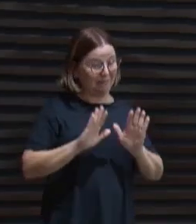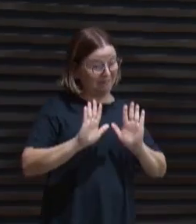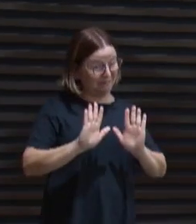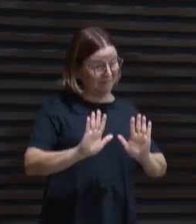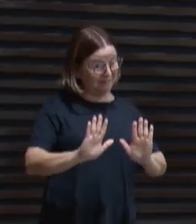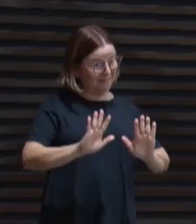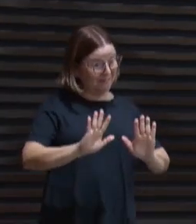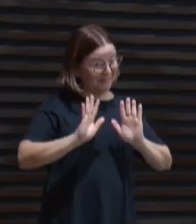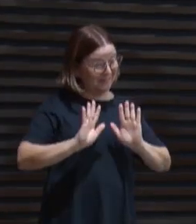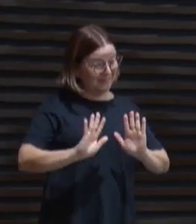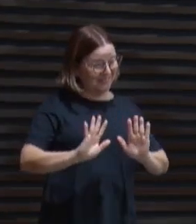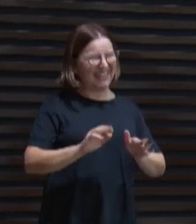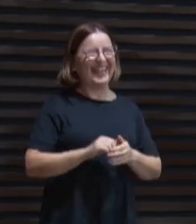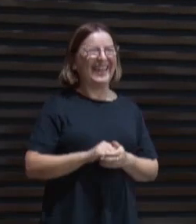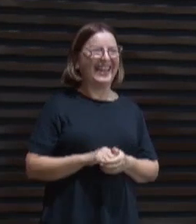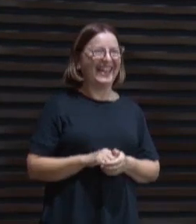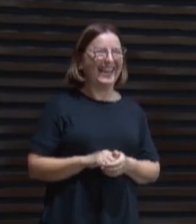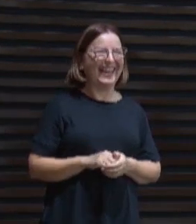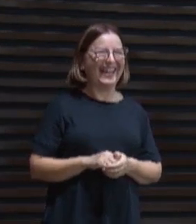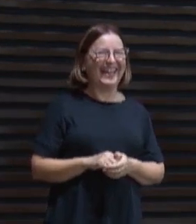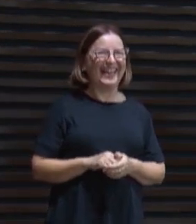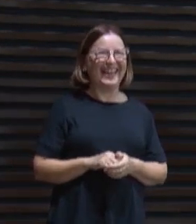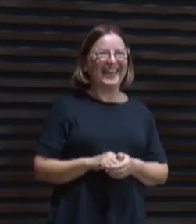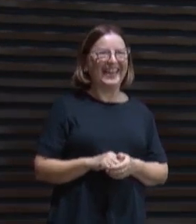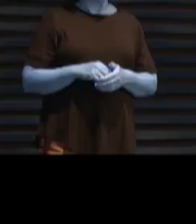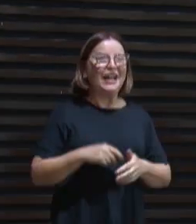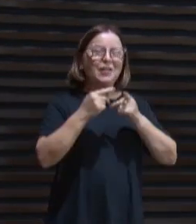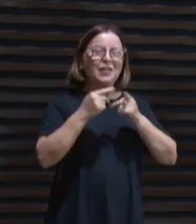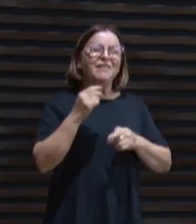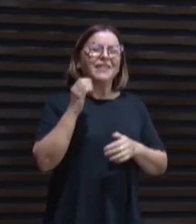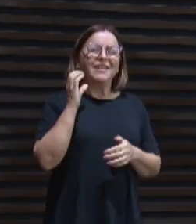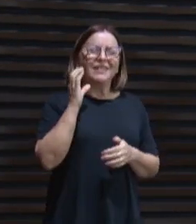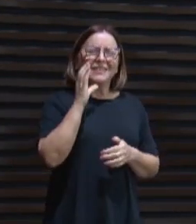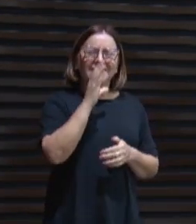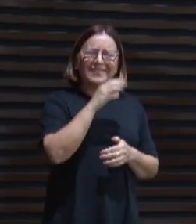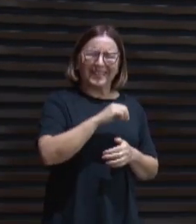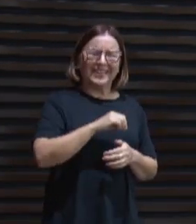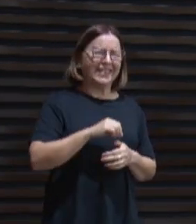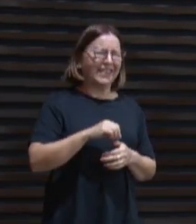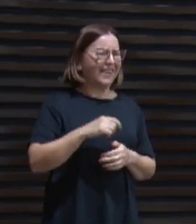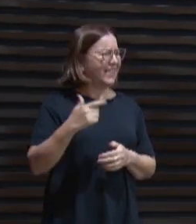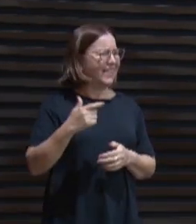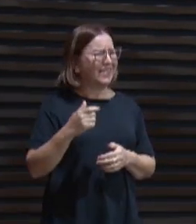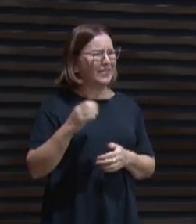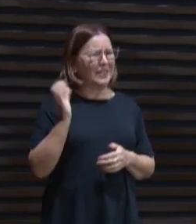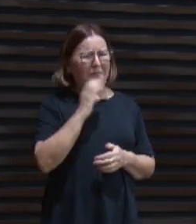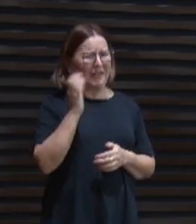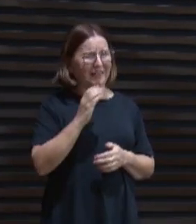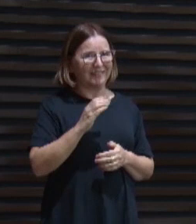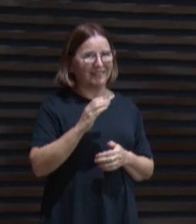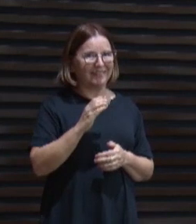Calma, vamos falar devagar, não tem pressa. Até meia-noite a gente vai.